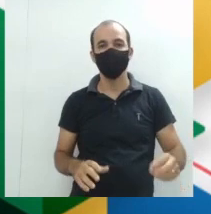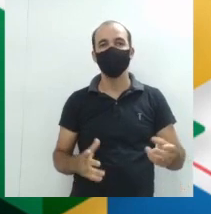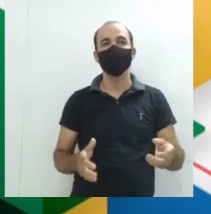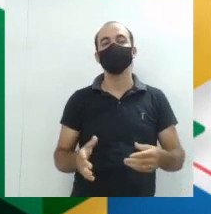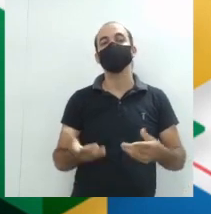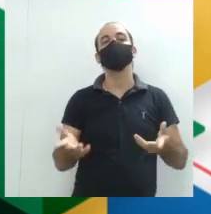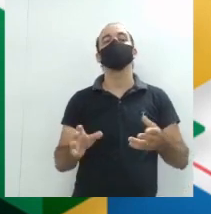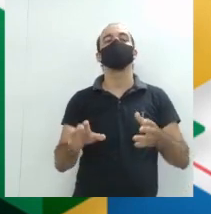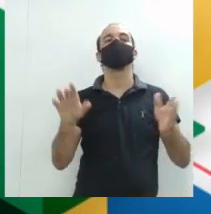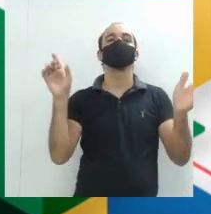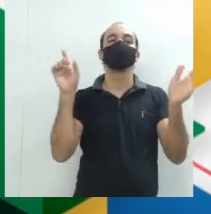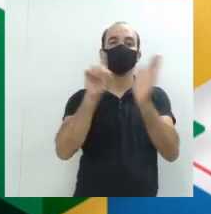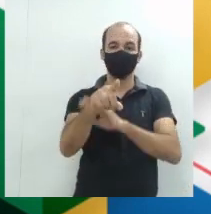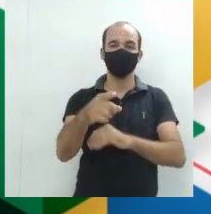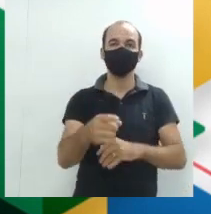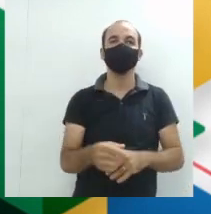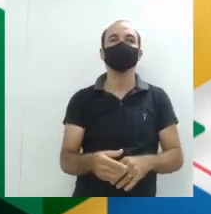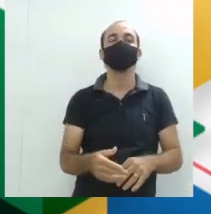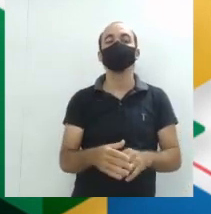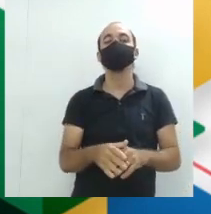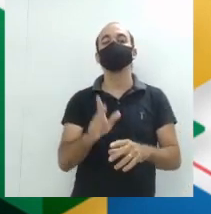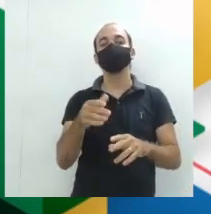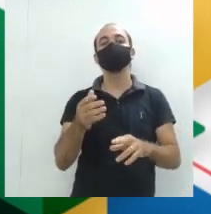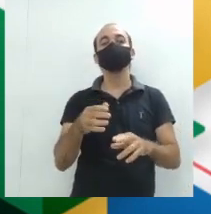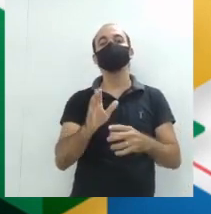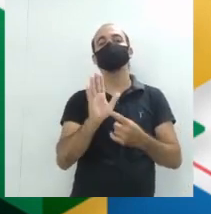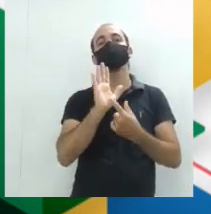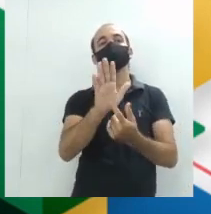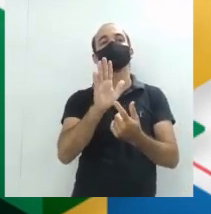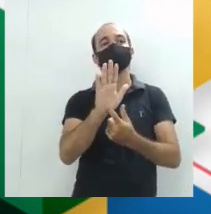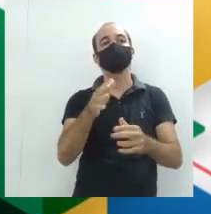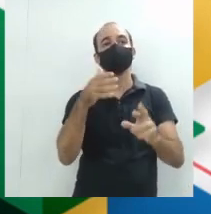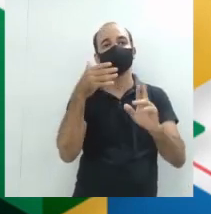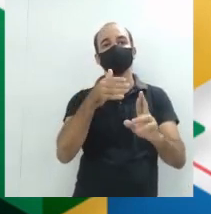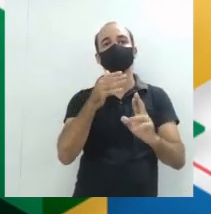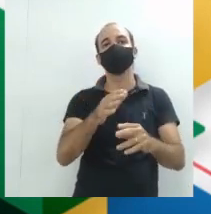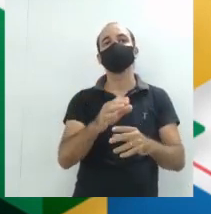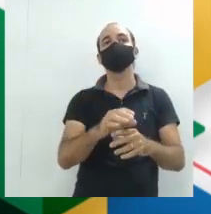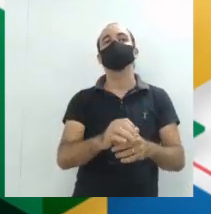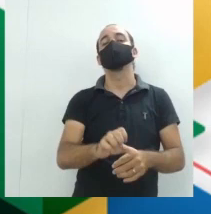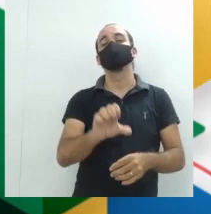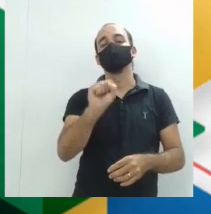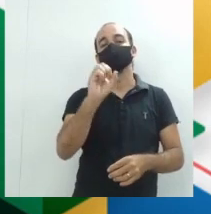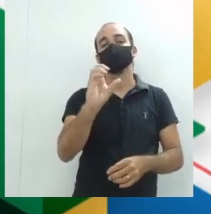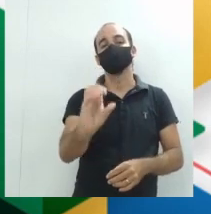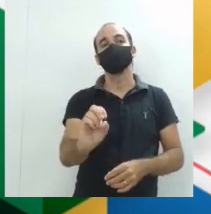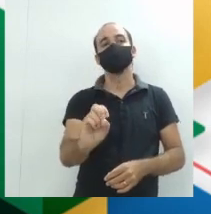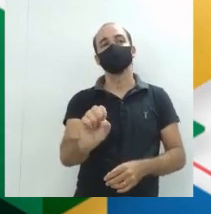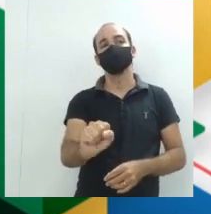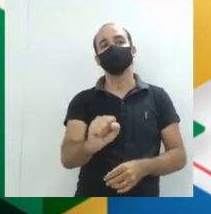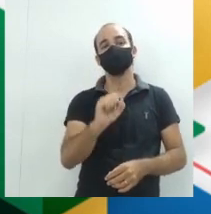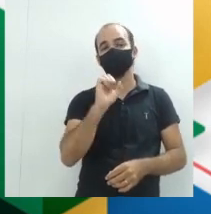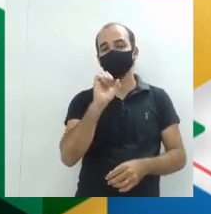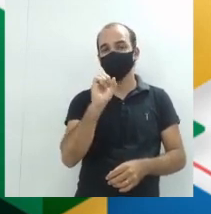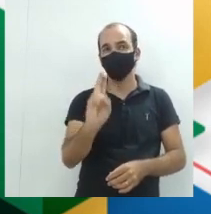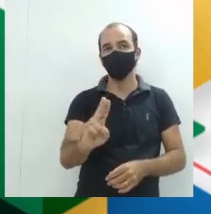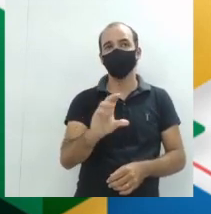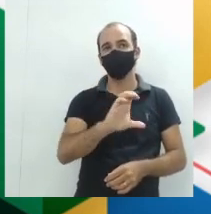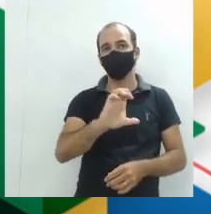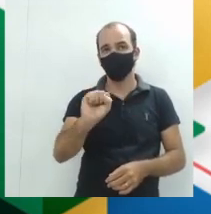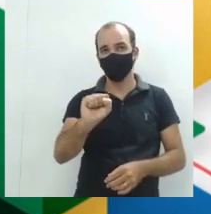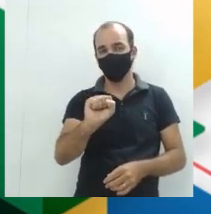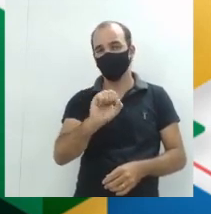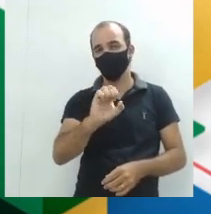sucessivos deslocamentos do aluno e o deslocamento vetorial D, desde